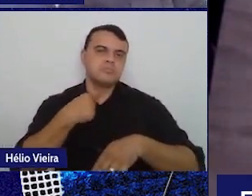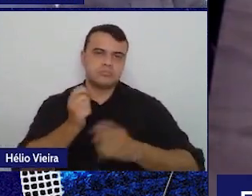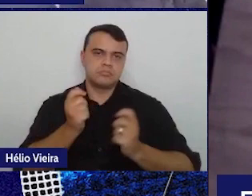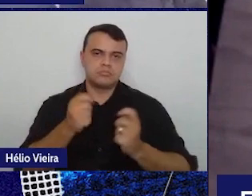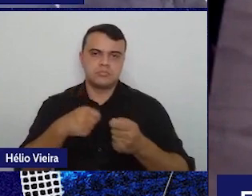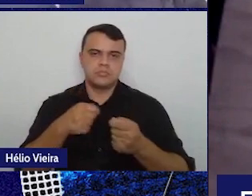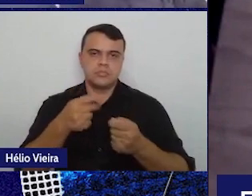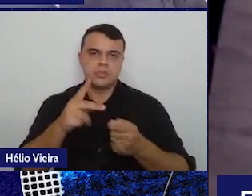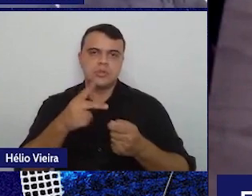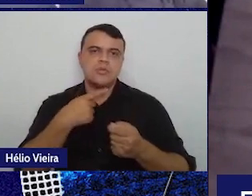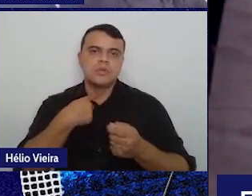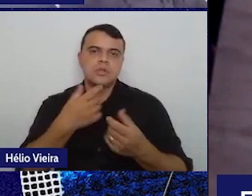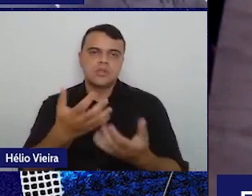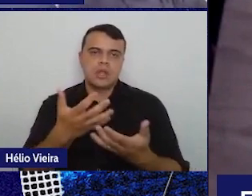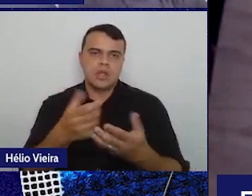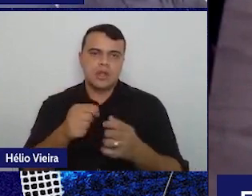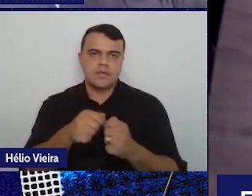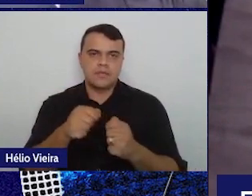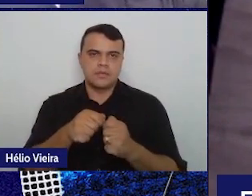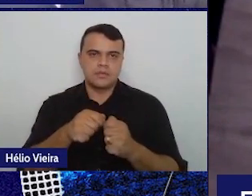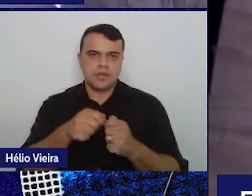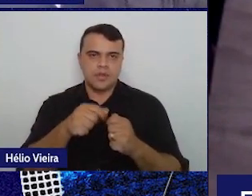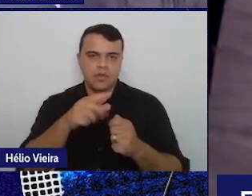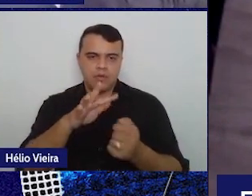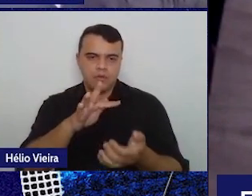do tamanho que você vai querer essa folha.